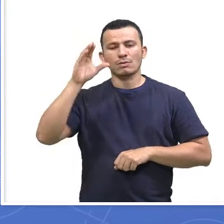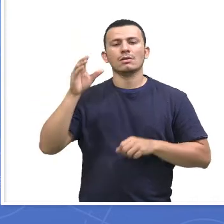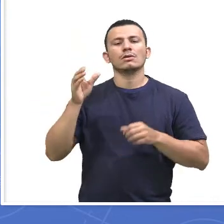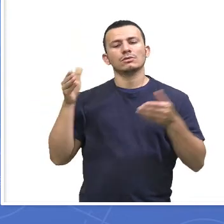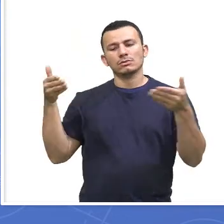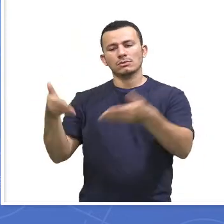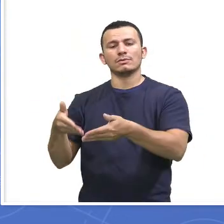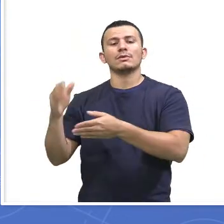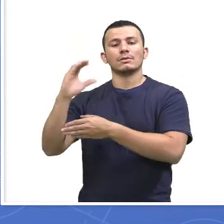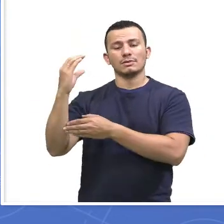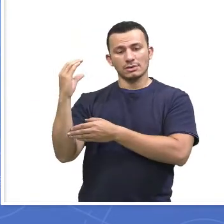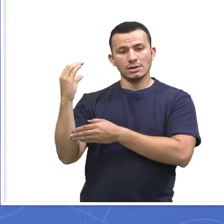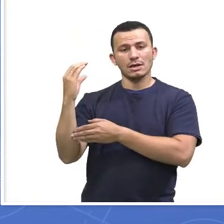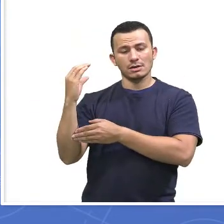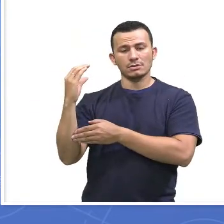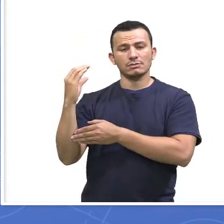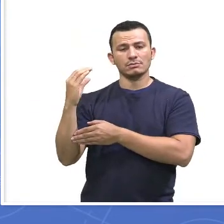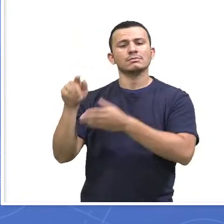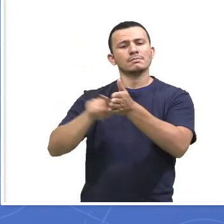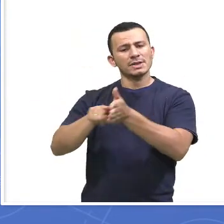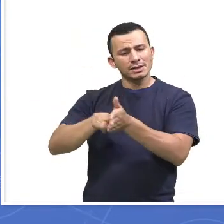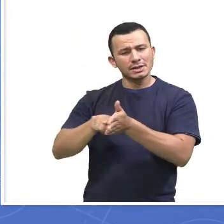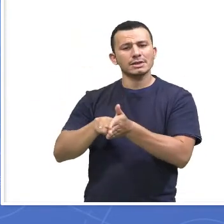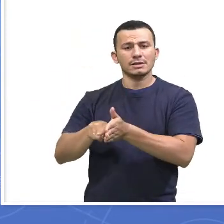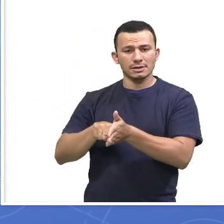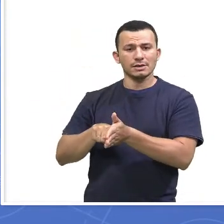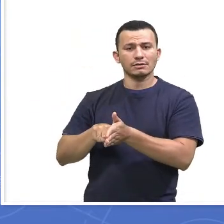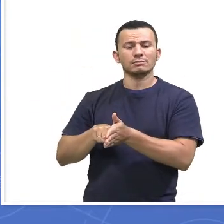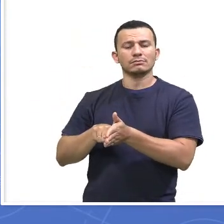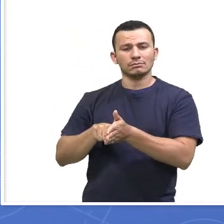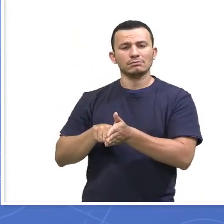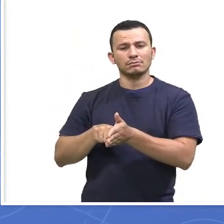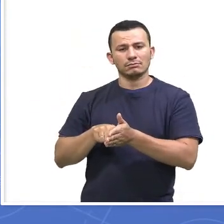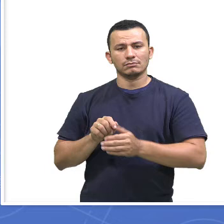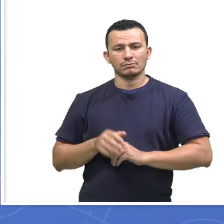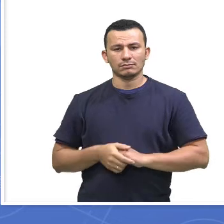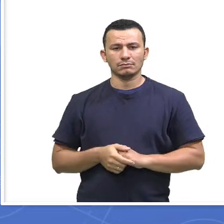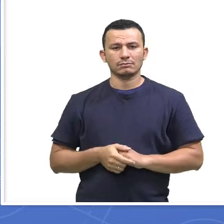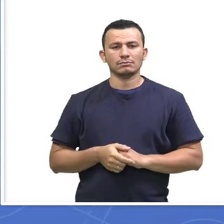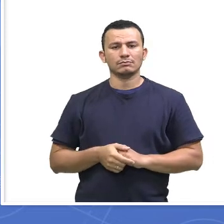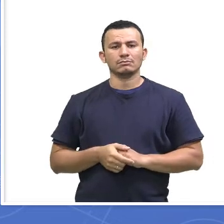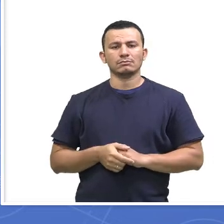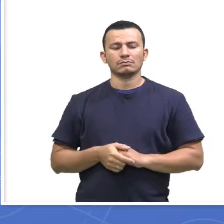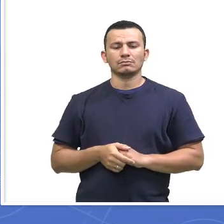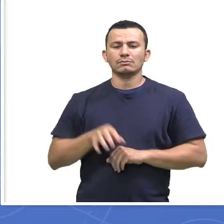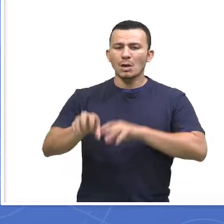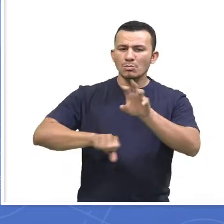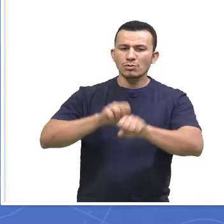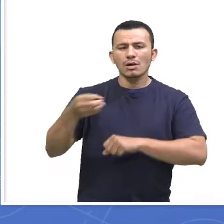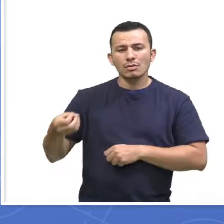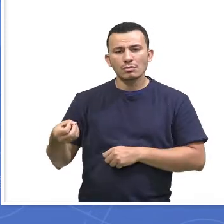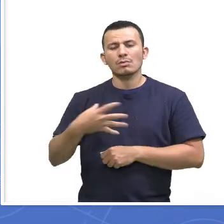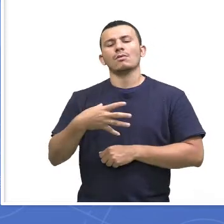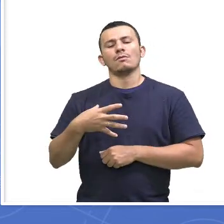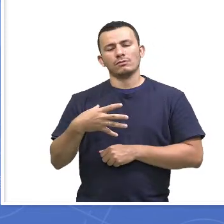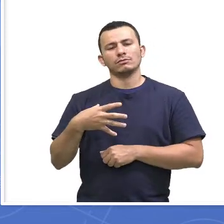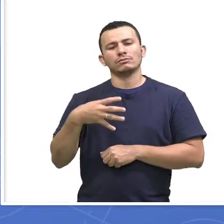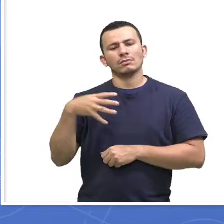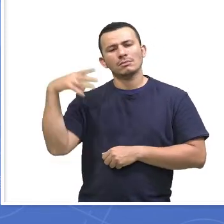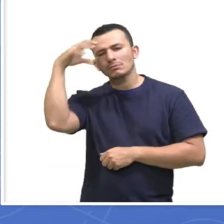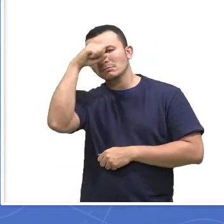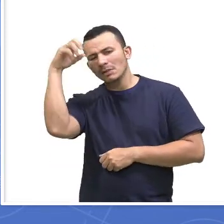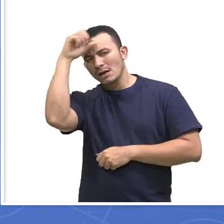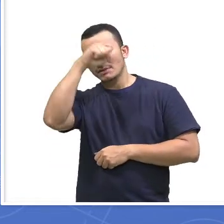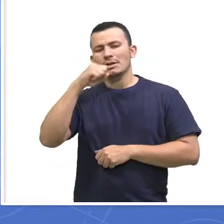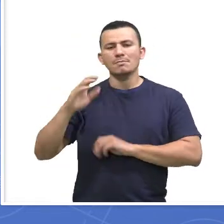ciência, através da pesquisa, através da busca de novos conhecimentos, né,